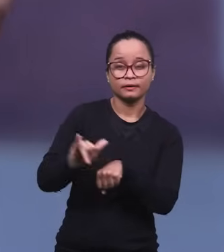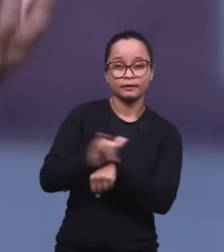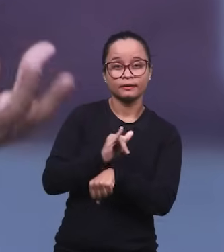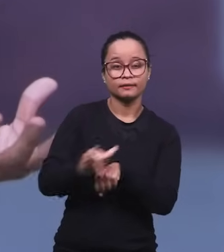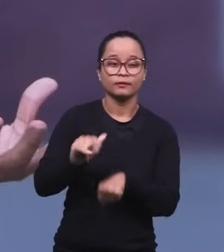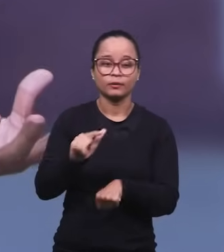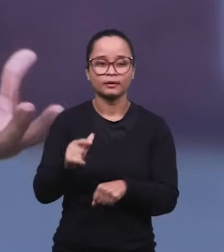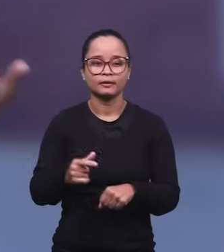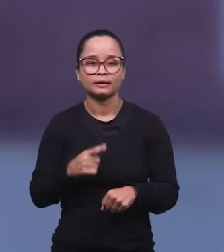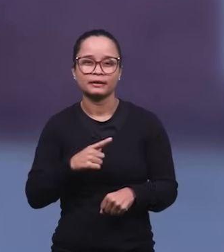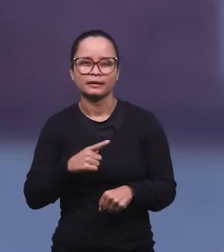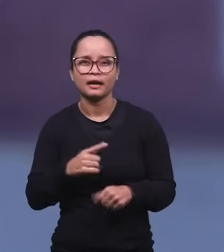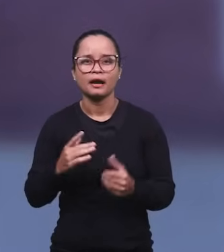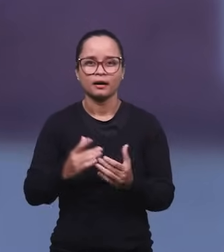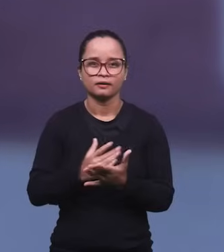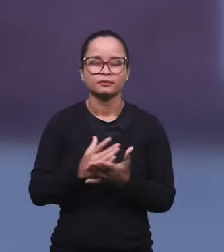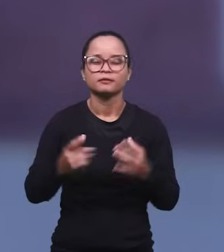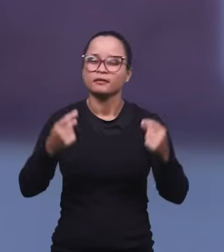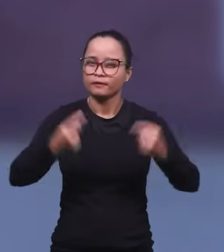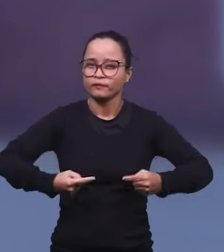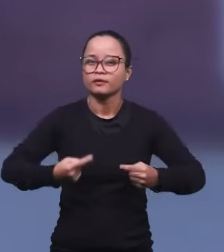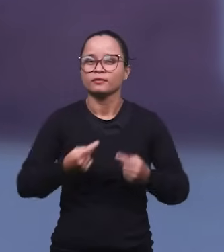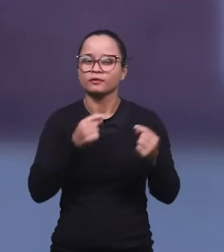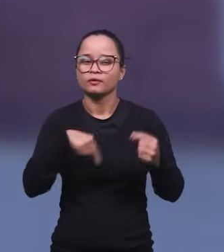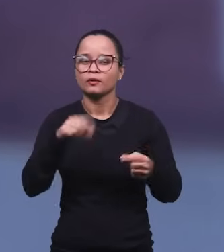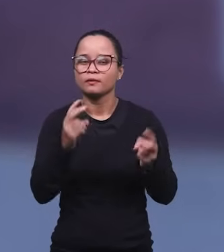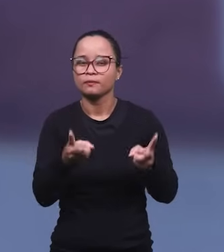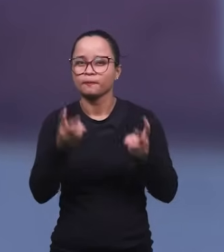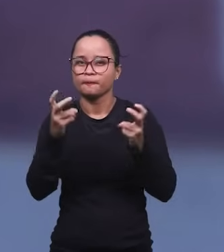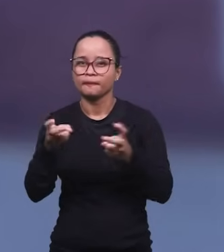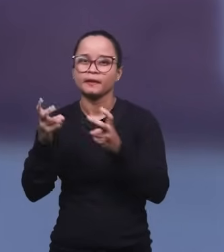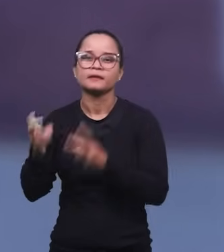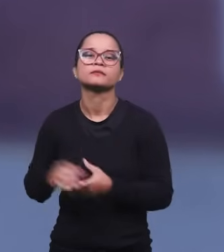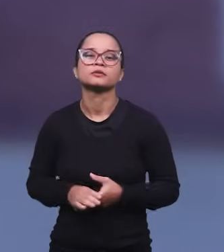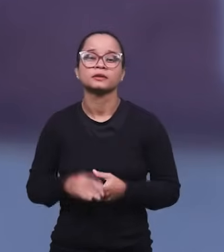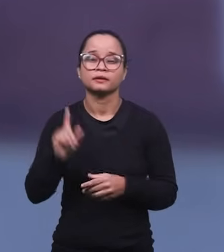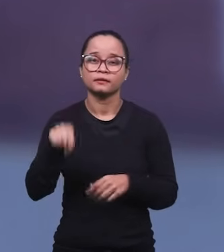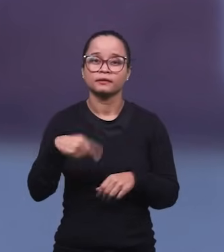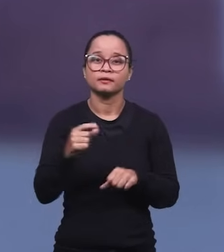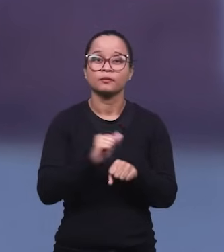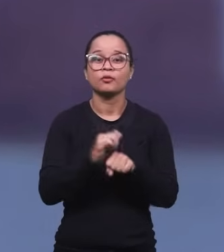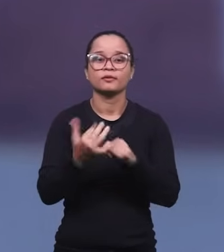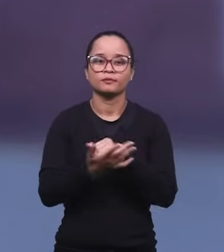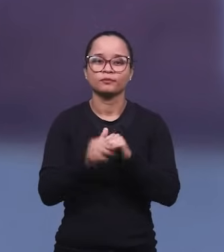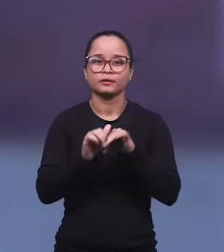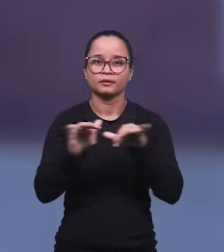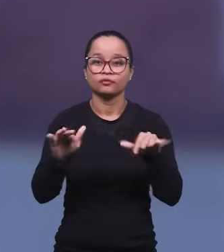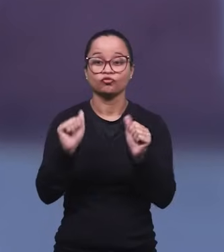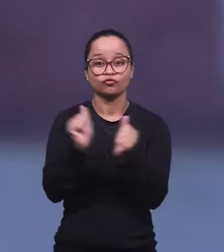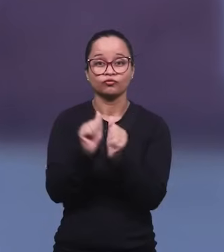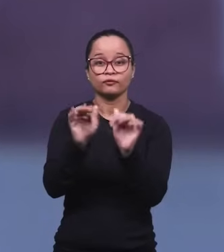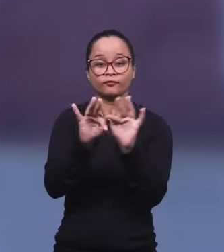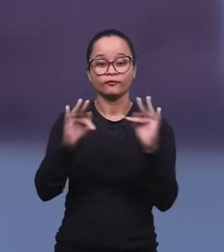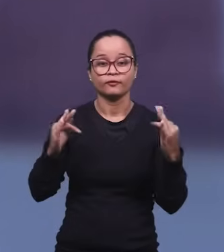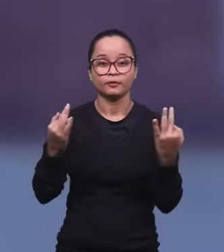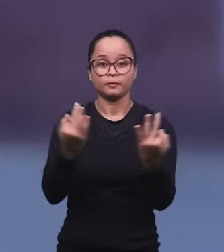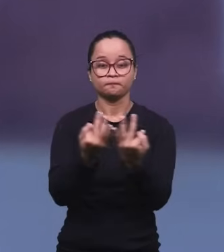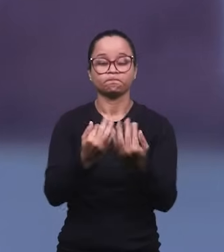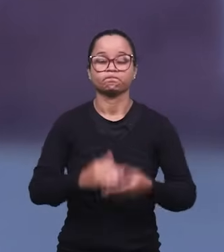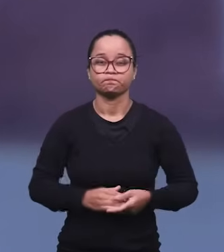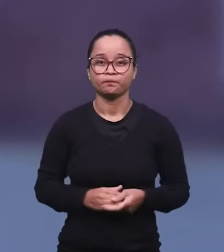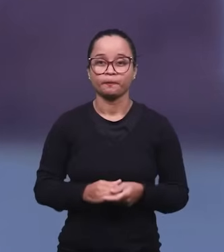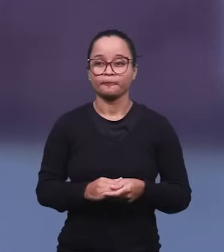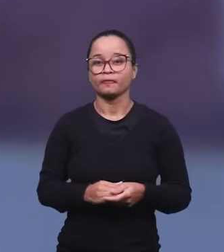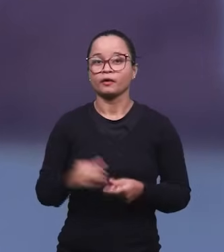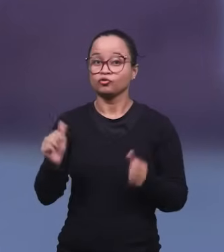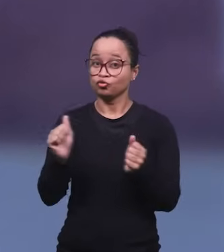para superar essas demandas que nós identificamos aqui no pós-pandemia e junto com a família,